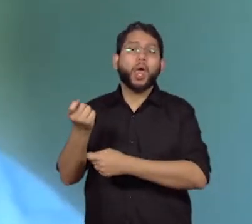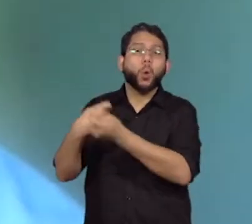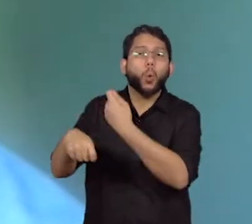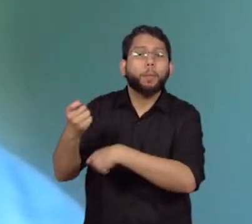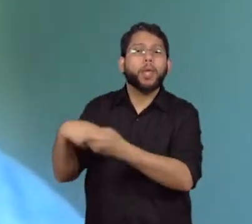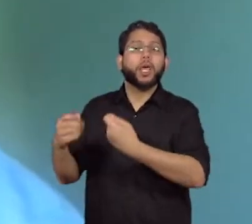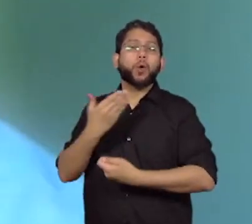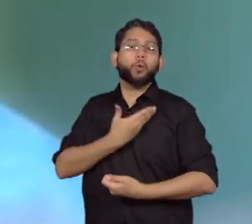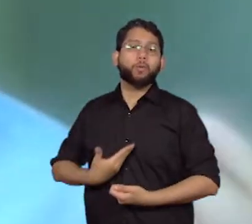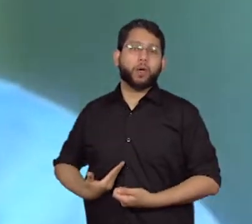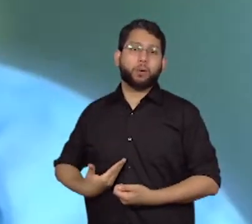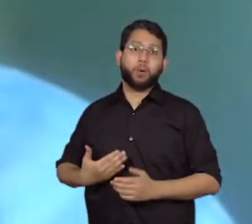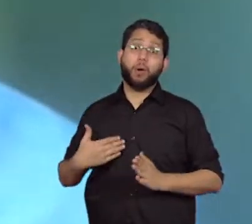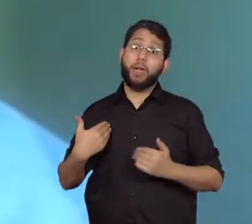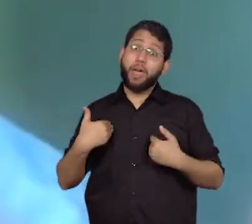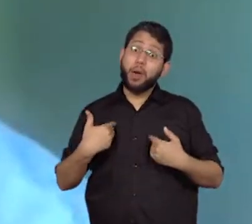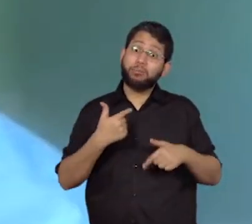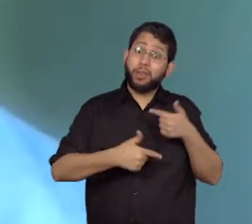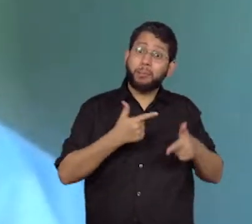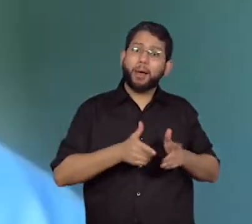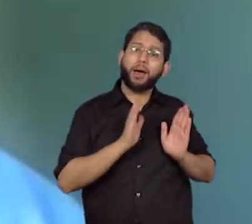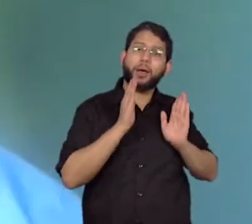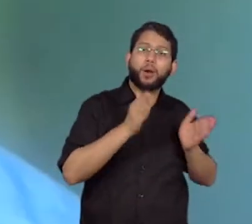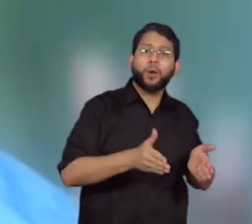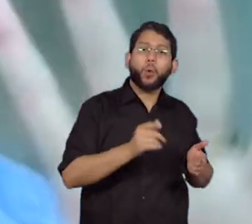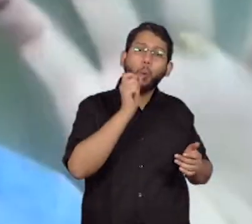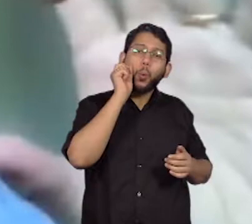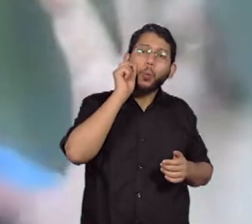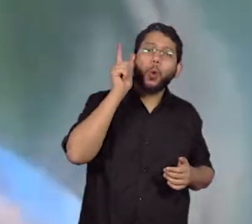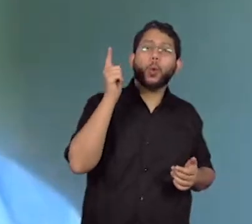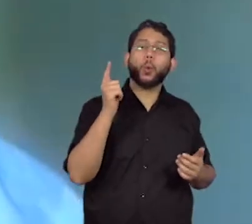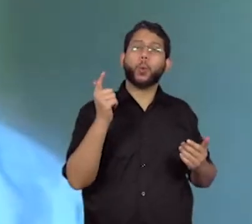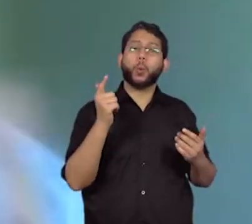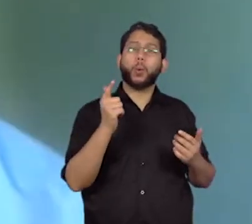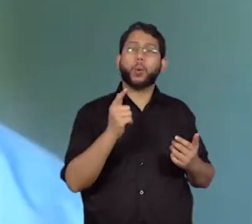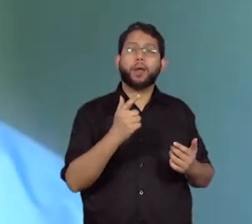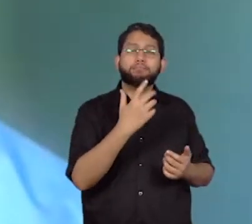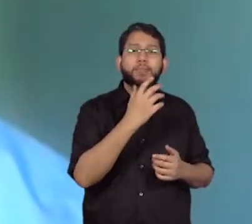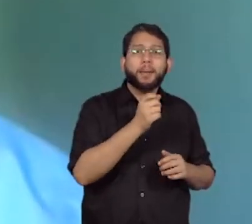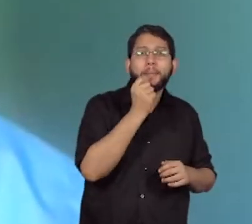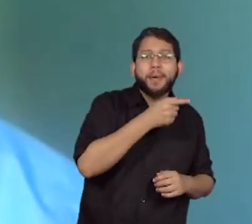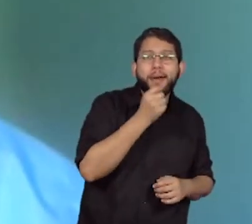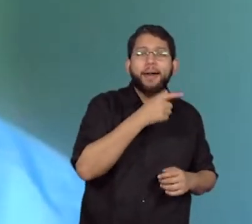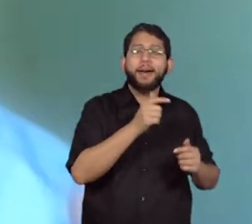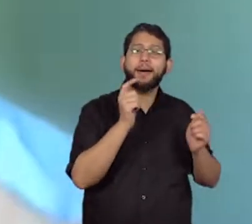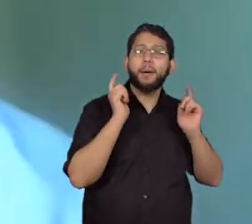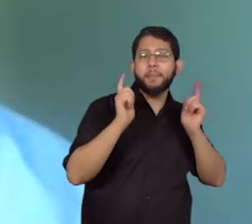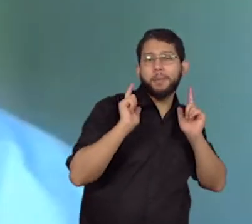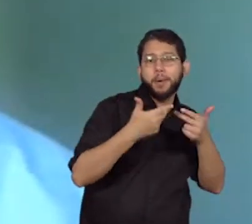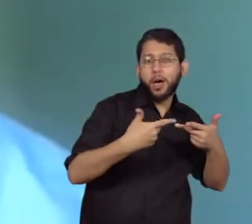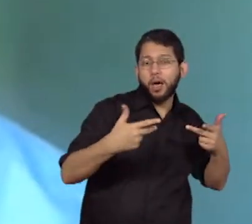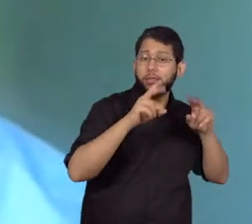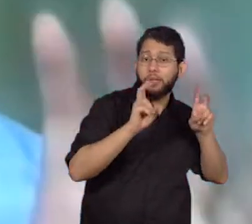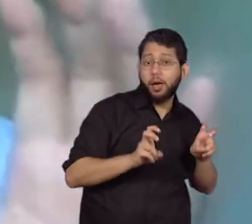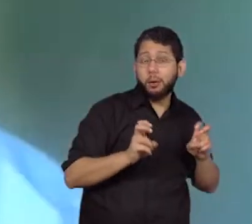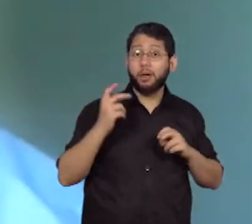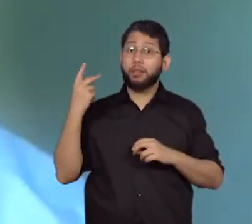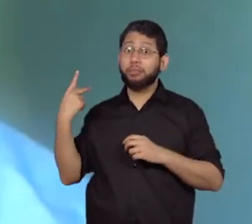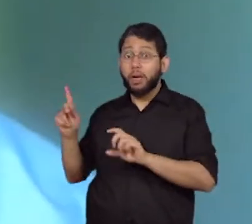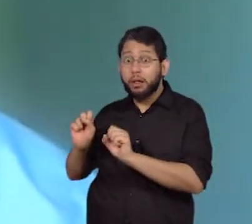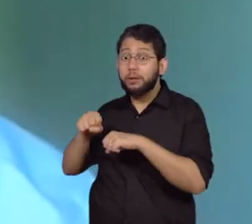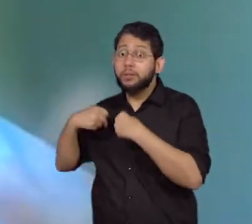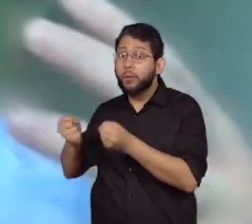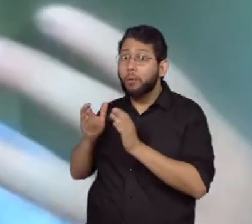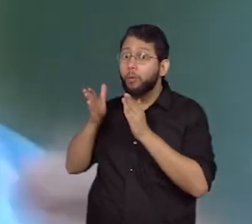muito focado em cultura, entretenimento. Se você quiser entender o que é paixão pelo trabalho e se dedicar ao trabalho, é a